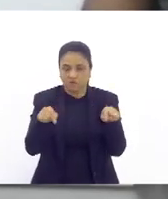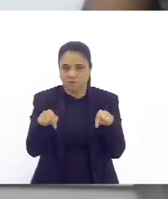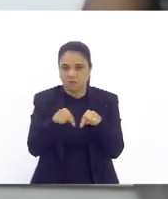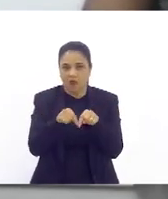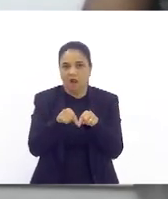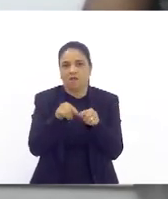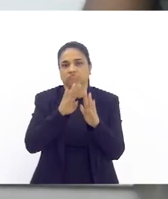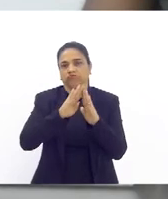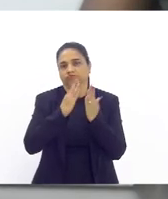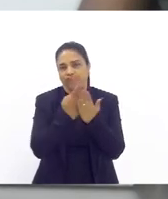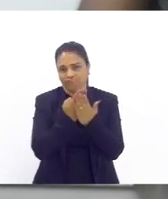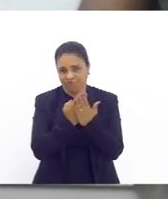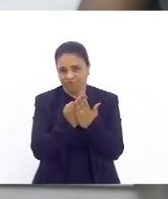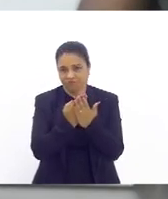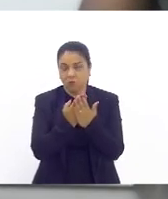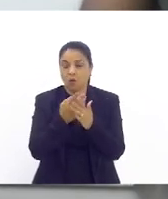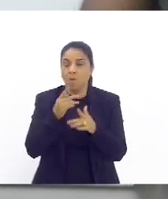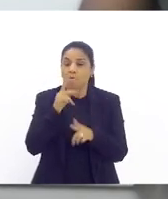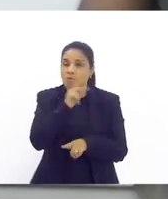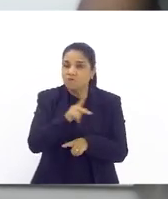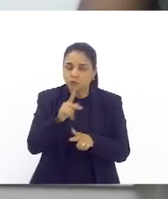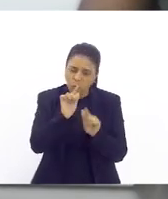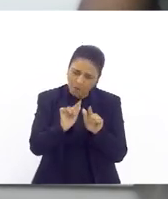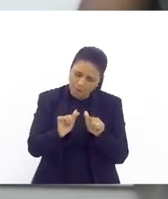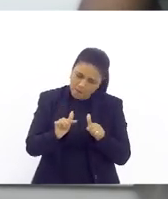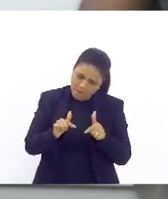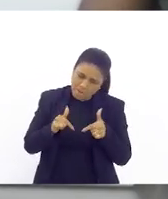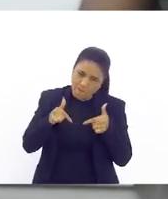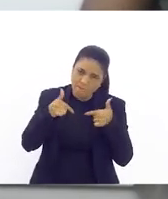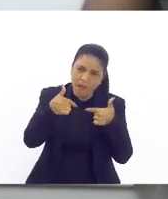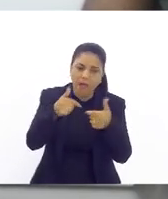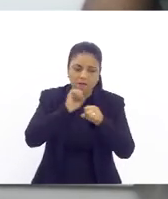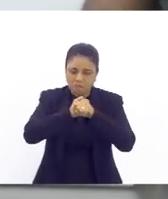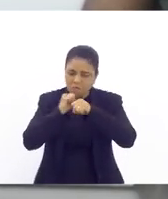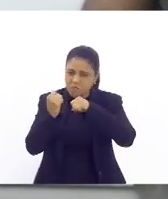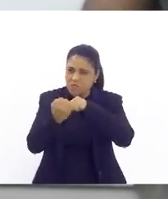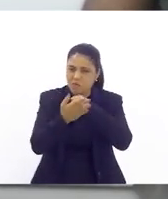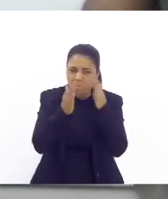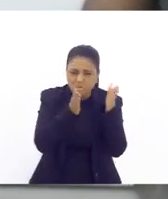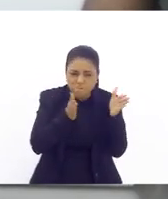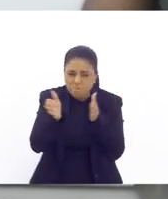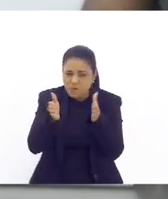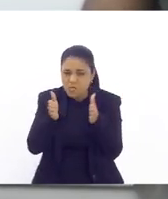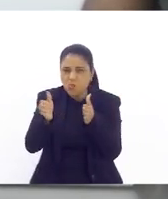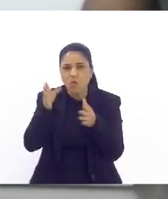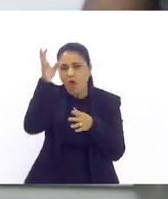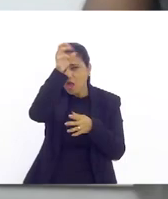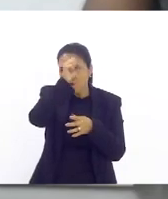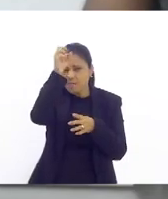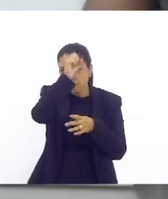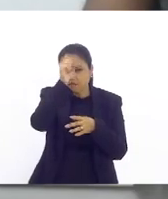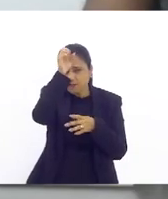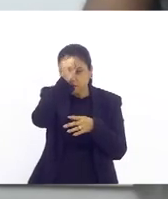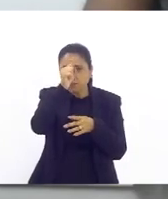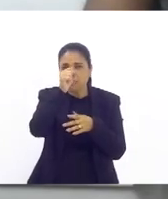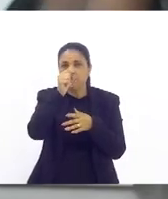aula professores que se desdobraram durante o período de pandemia tendo que aprender muitas